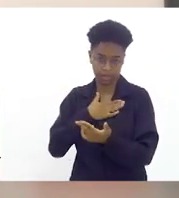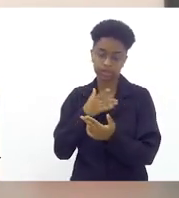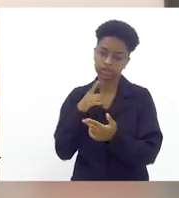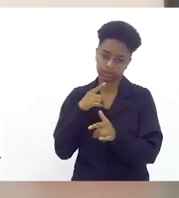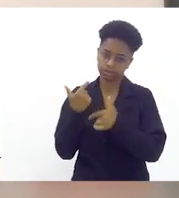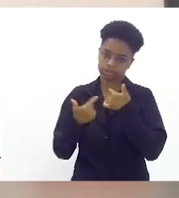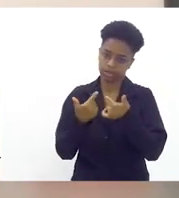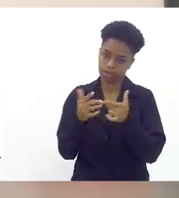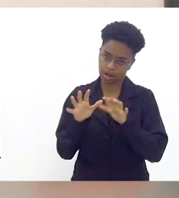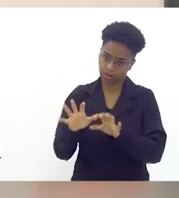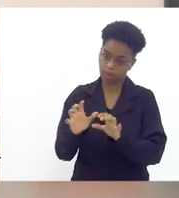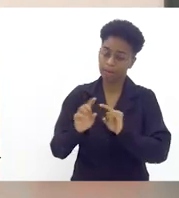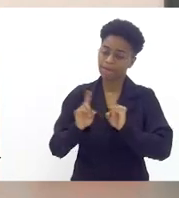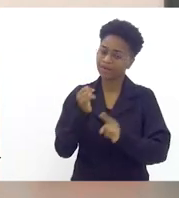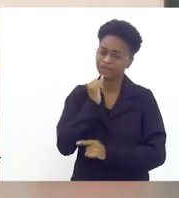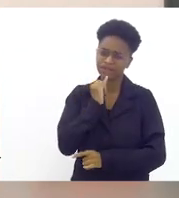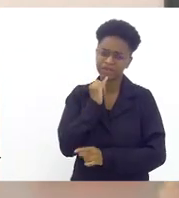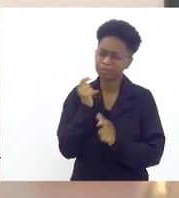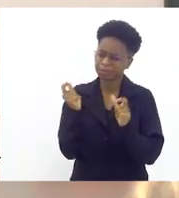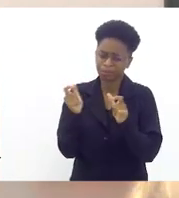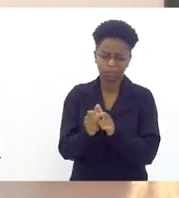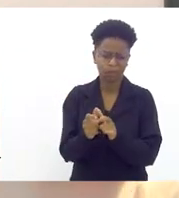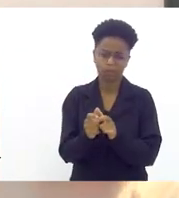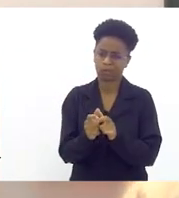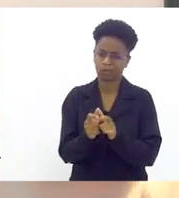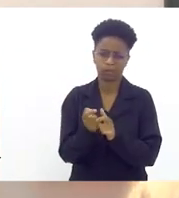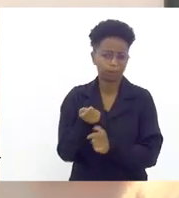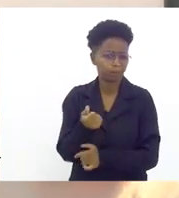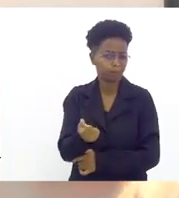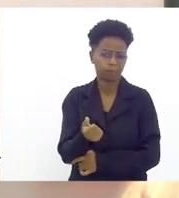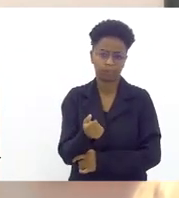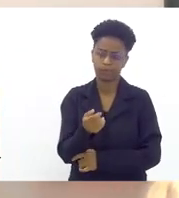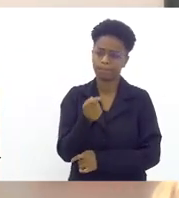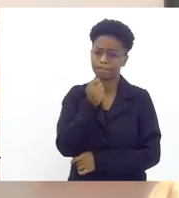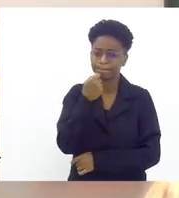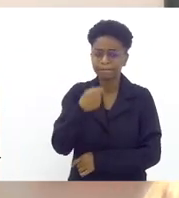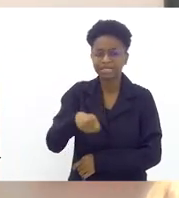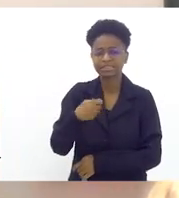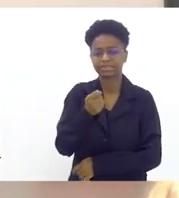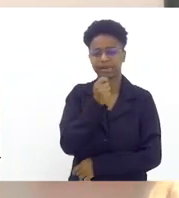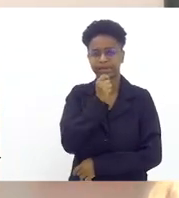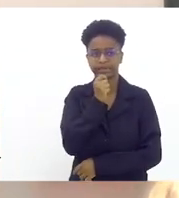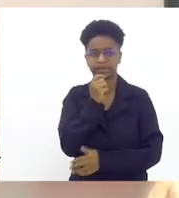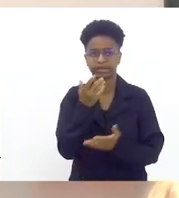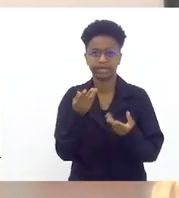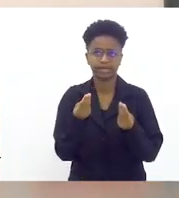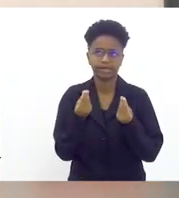trabalho. Mas, infelizmente, ainda é muito pequeno, né? A gente precisa ainda,